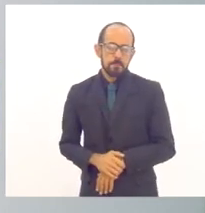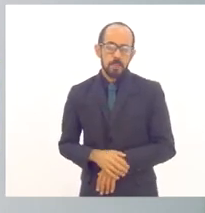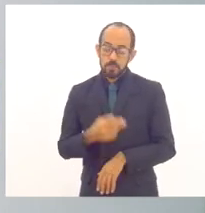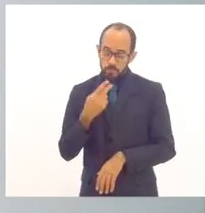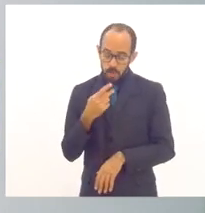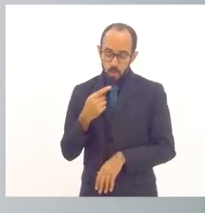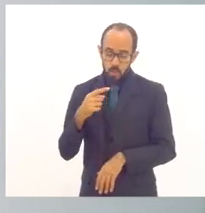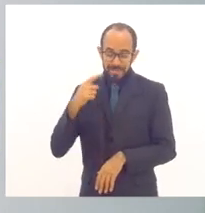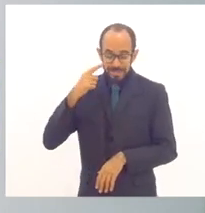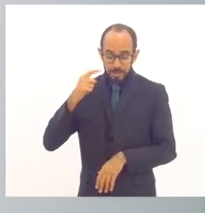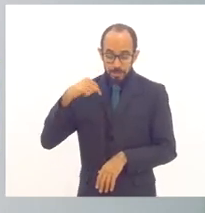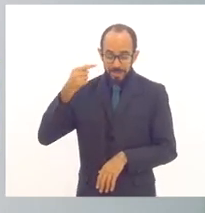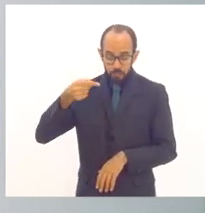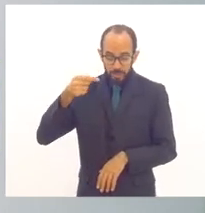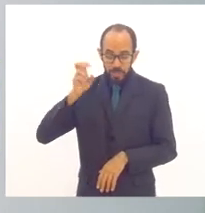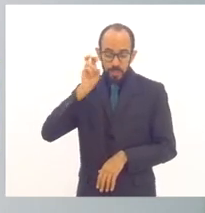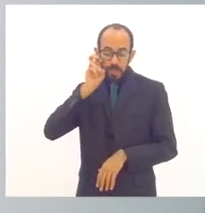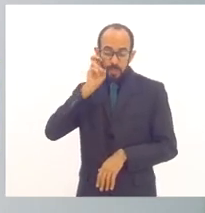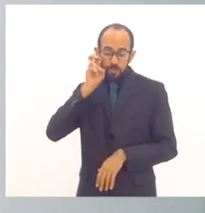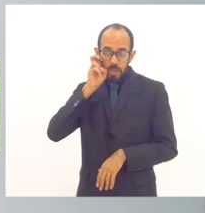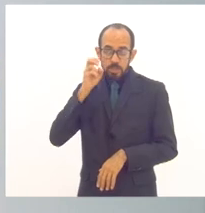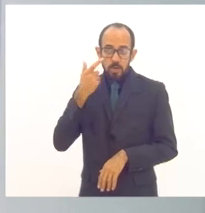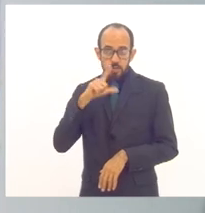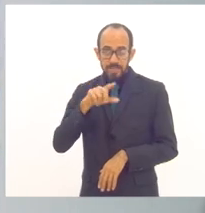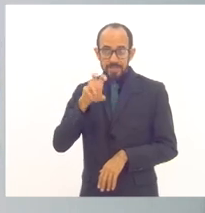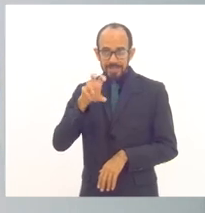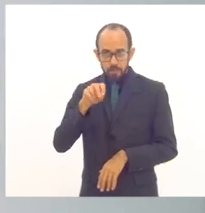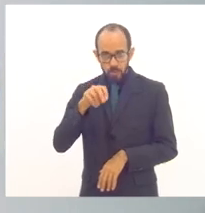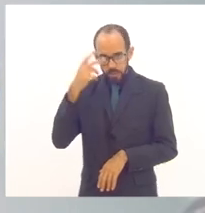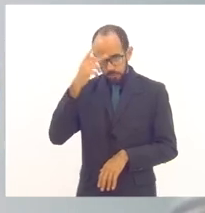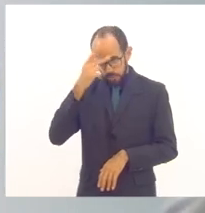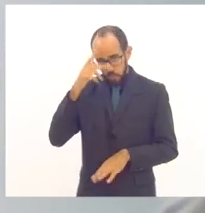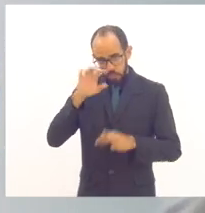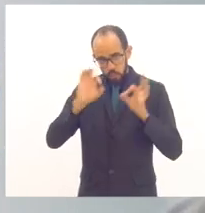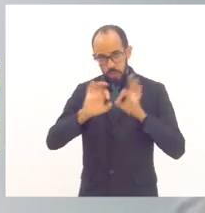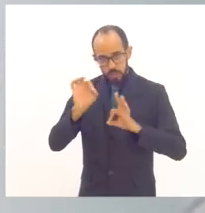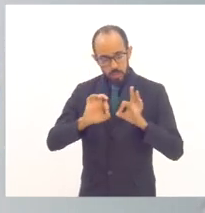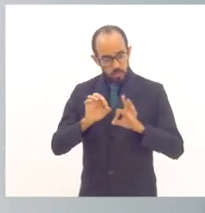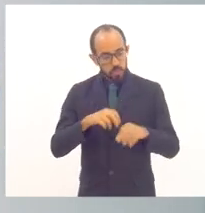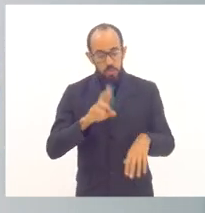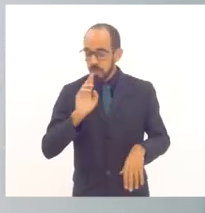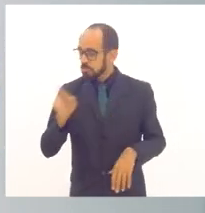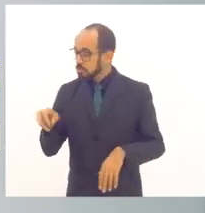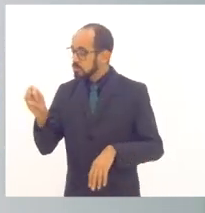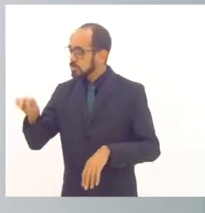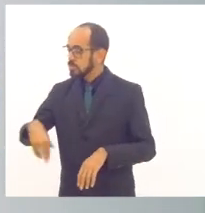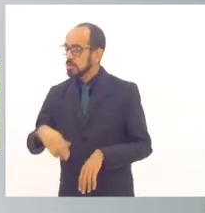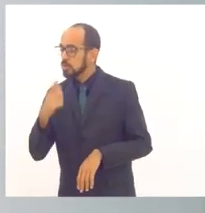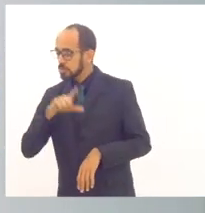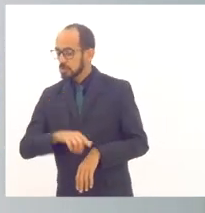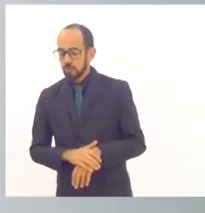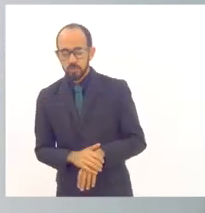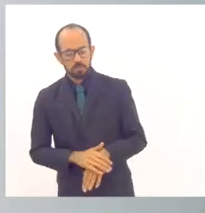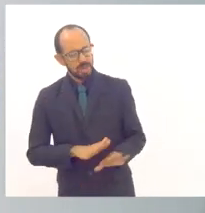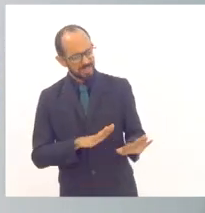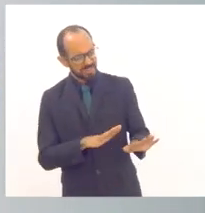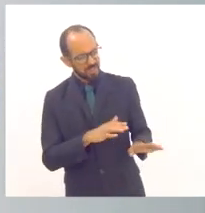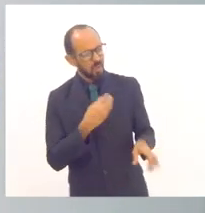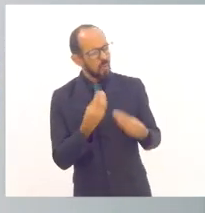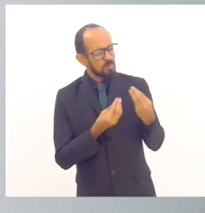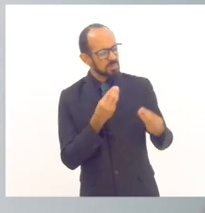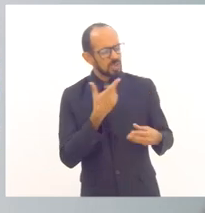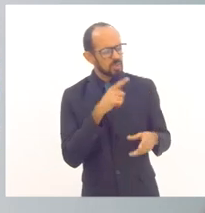próxima quinta-feira pelo menos 50 pessoas lá? Eu falei, consigo. Aí, mas como é que você consegue isso se a